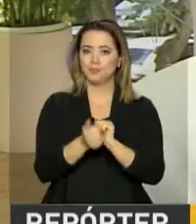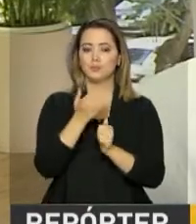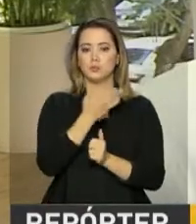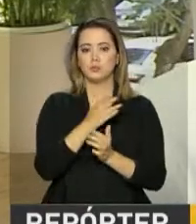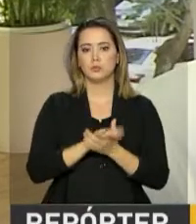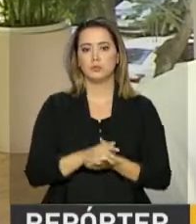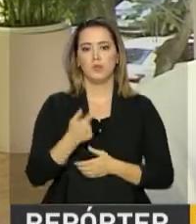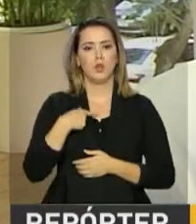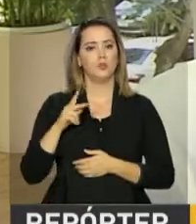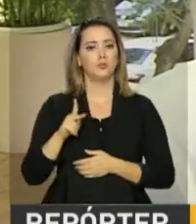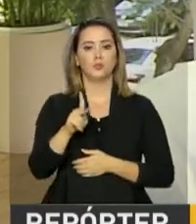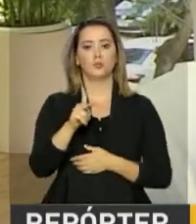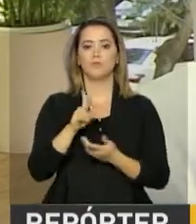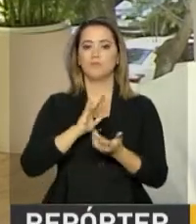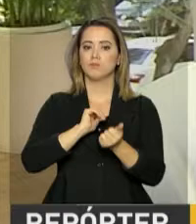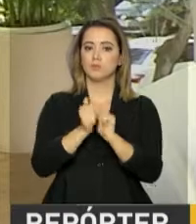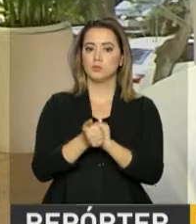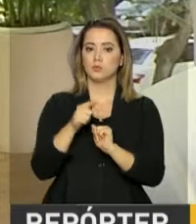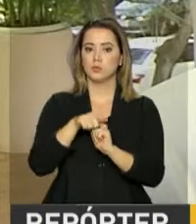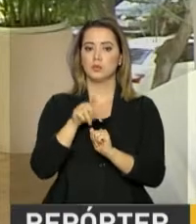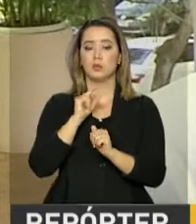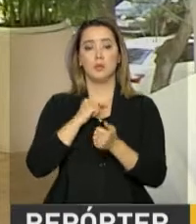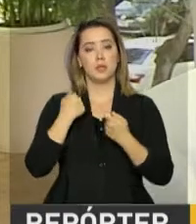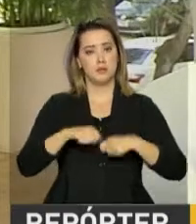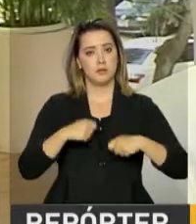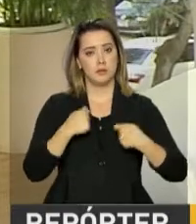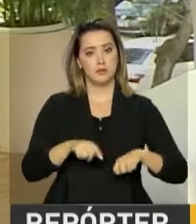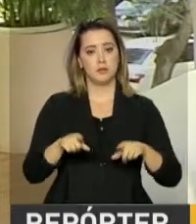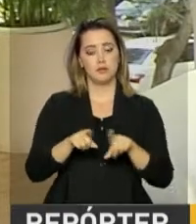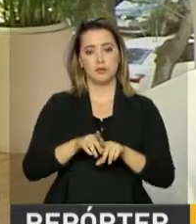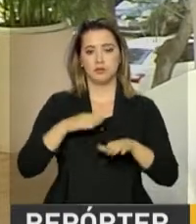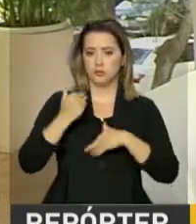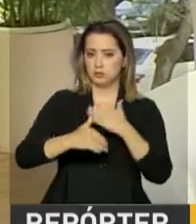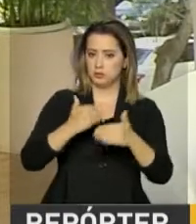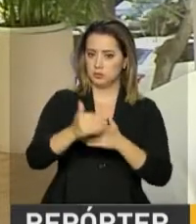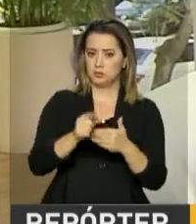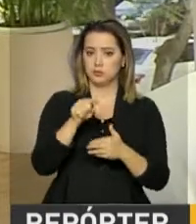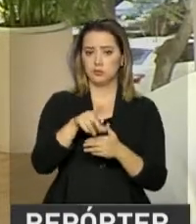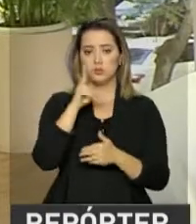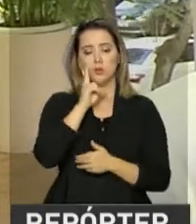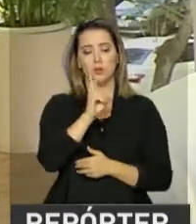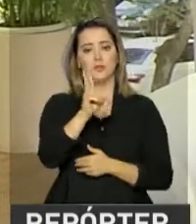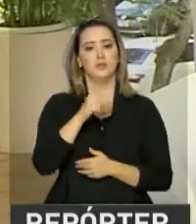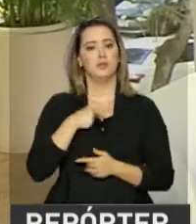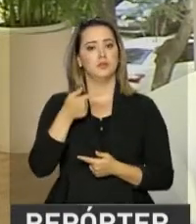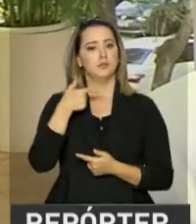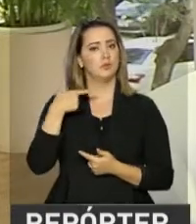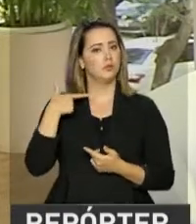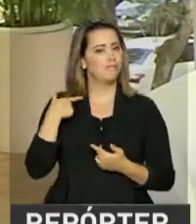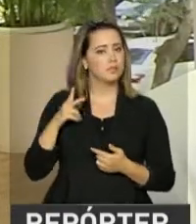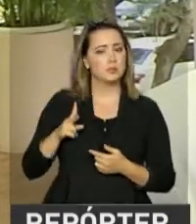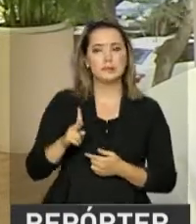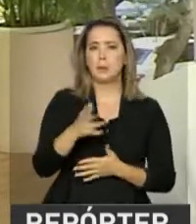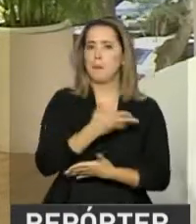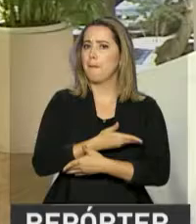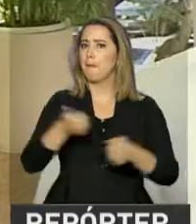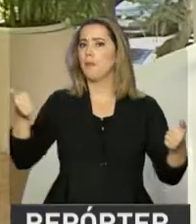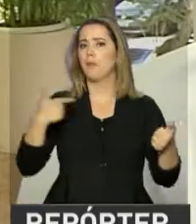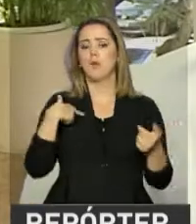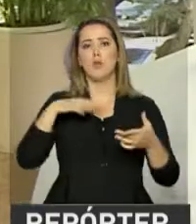por causa da deficiência foi indicada para a prática esportiva a partir daí eu fui até de dias e lenta no mundo paraolímpico